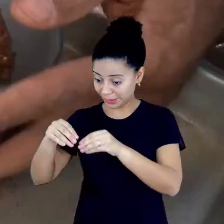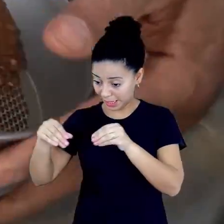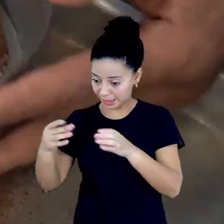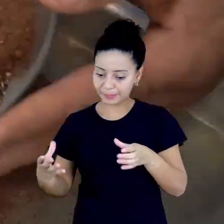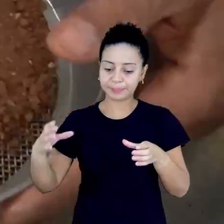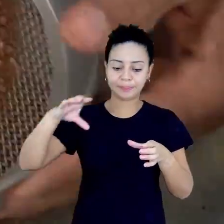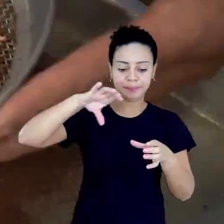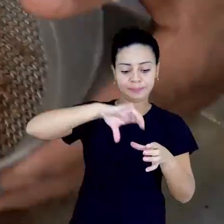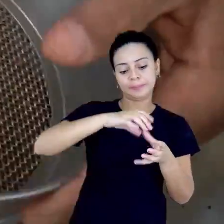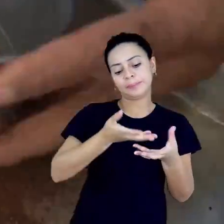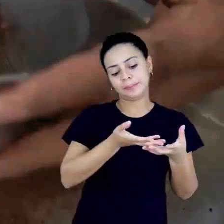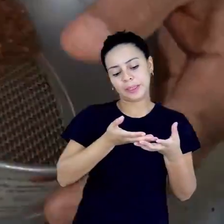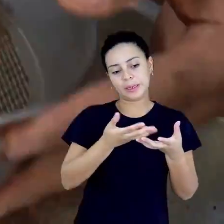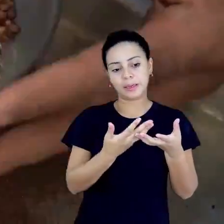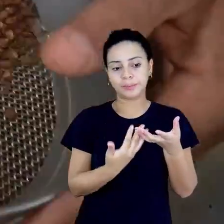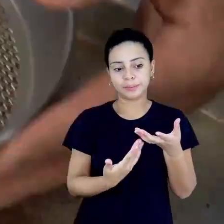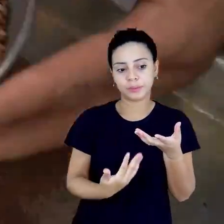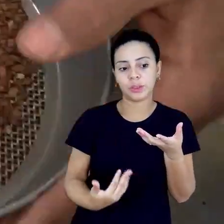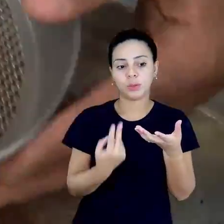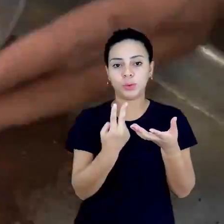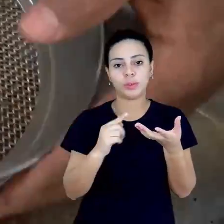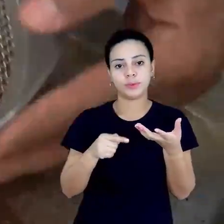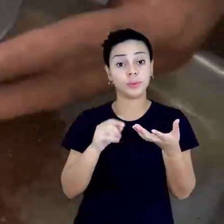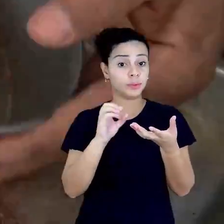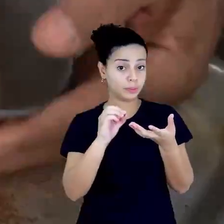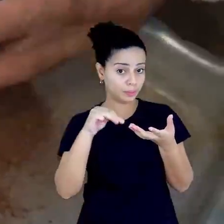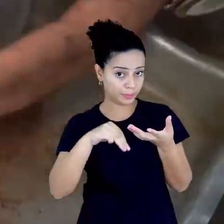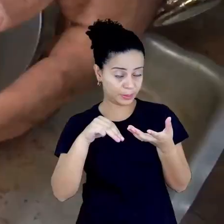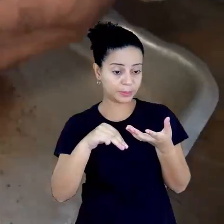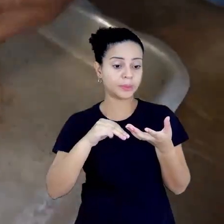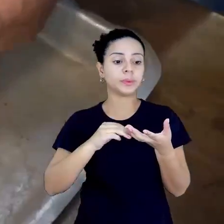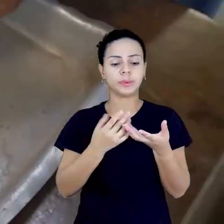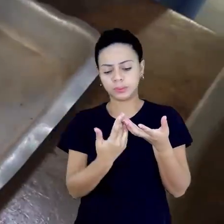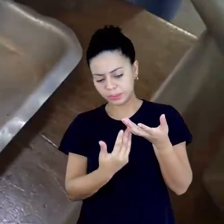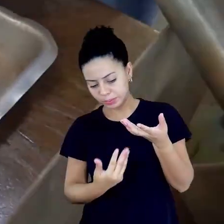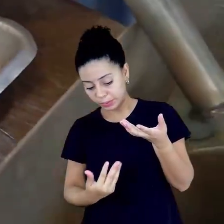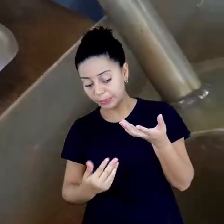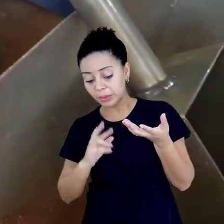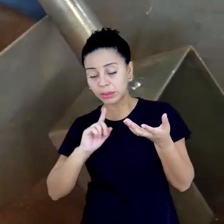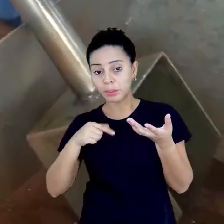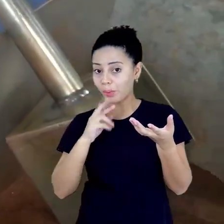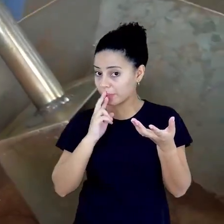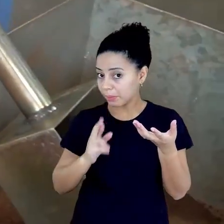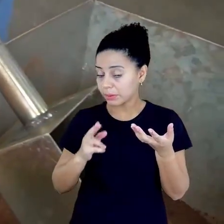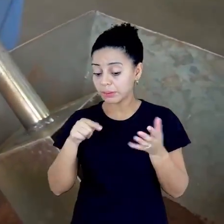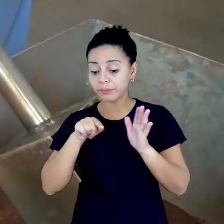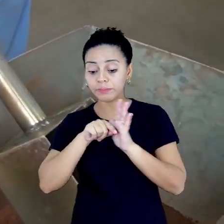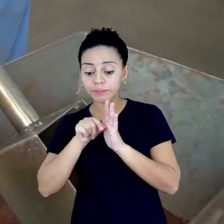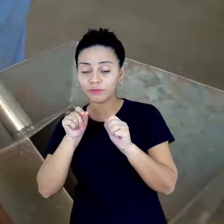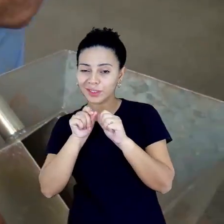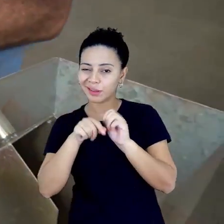passa-se o material na peneira de 2,0 mm, visto que o resultado será utilizado para o cálculo do ensaio